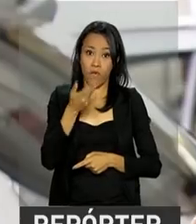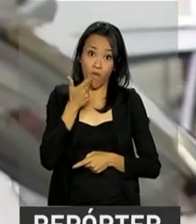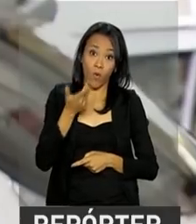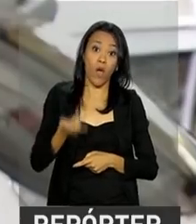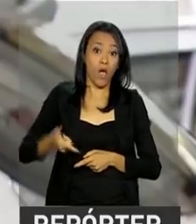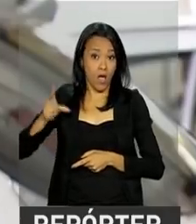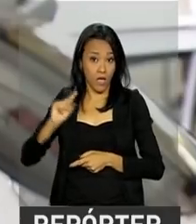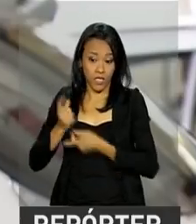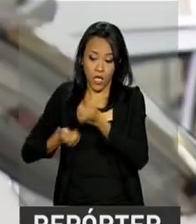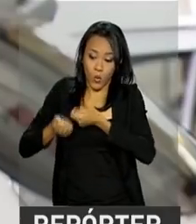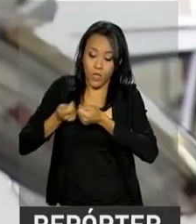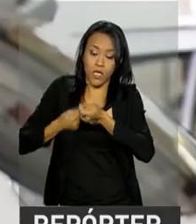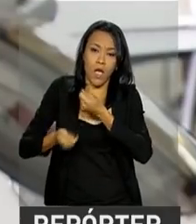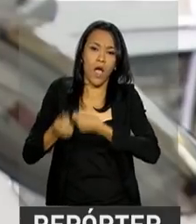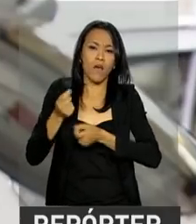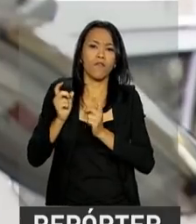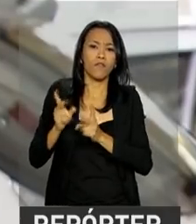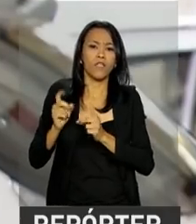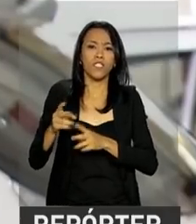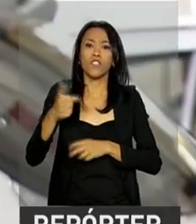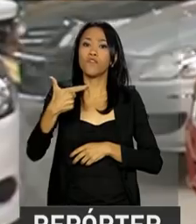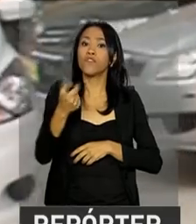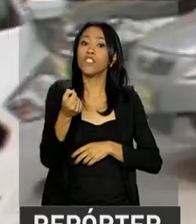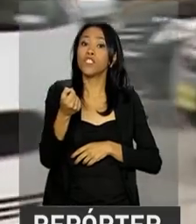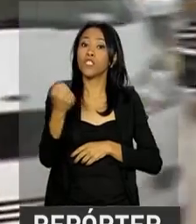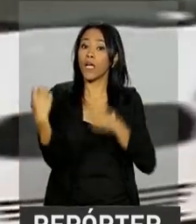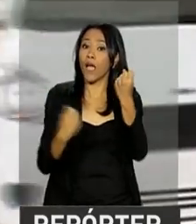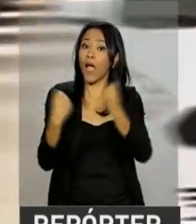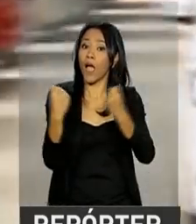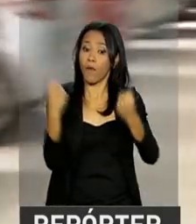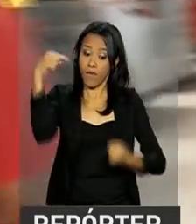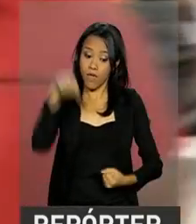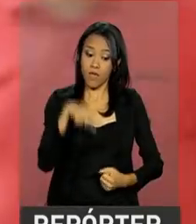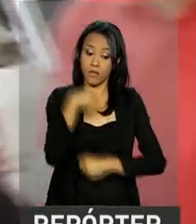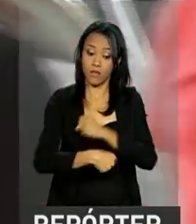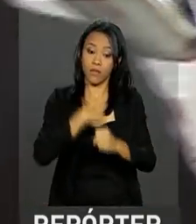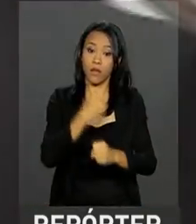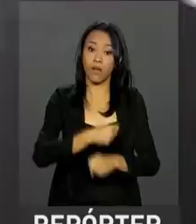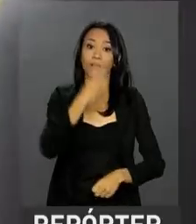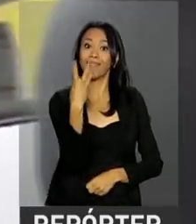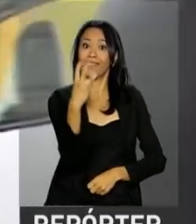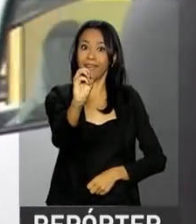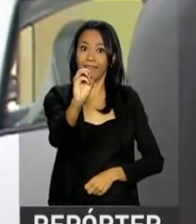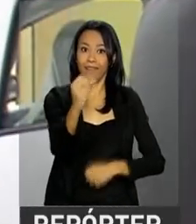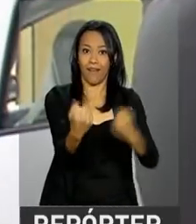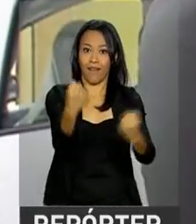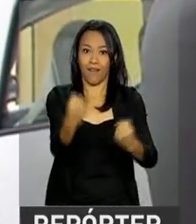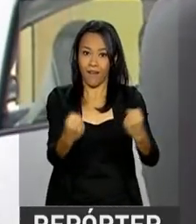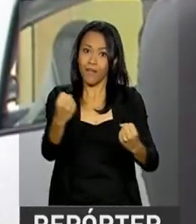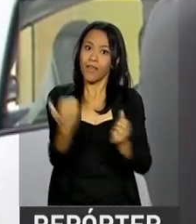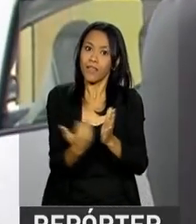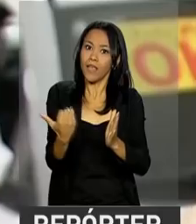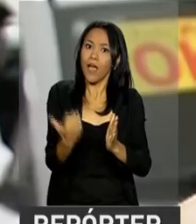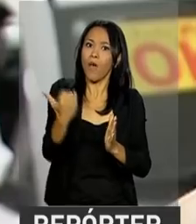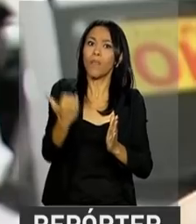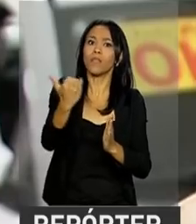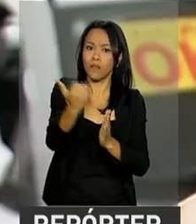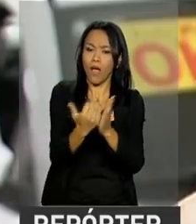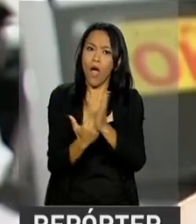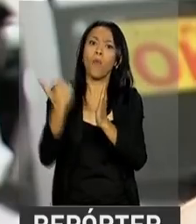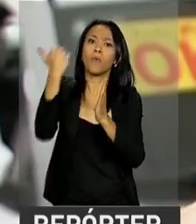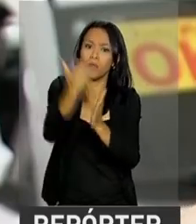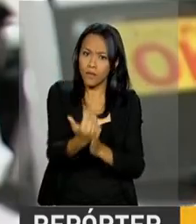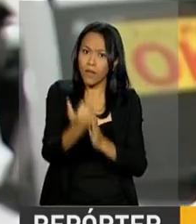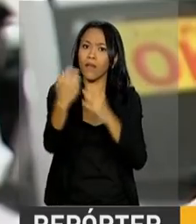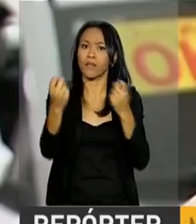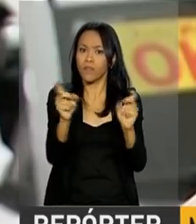negociados 20 carros zero quilômetro por mês este ano já são 30 e as vendas têm aumentado mensalmente mercado vem